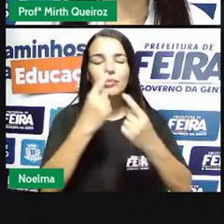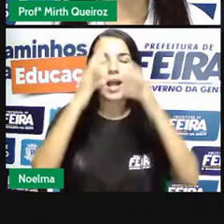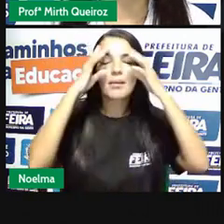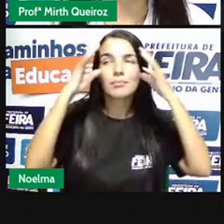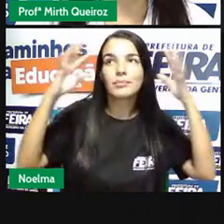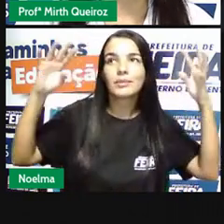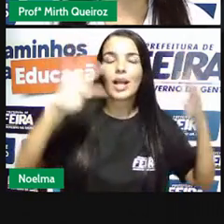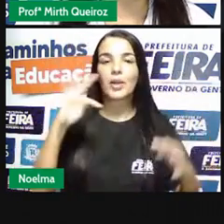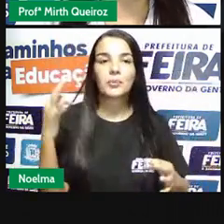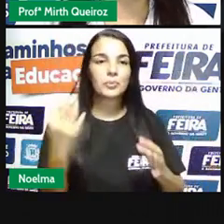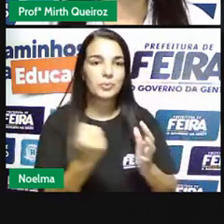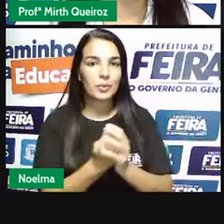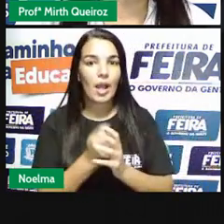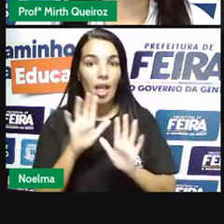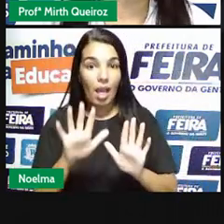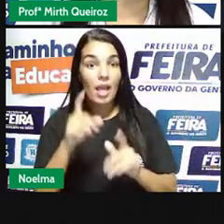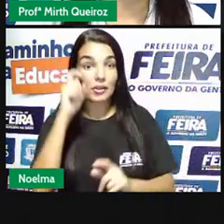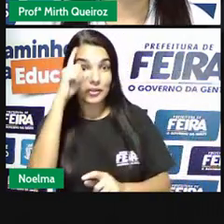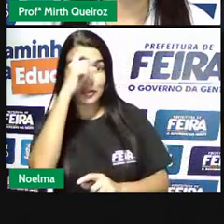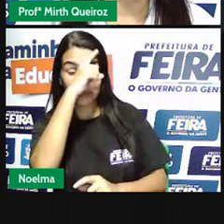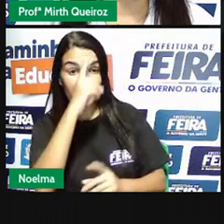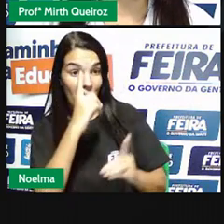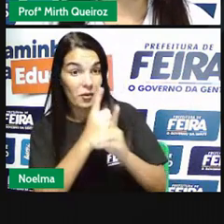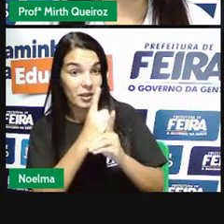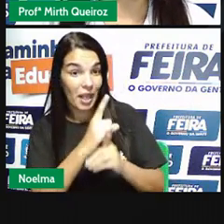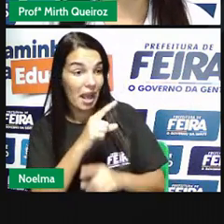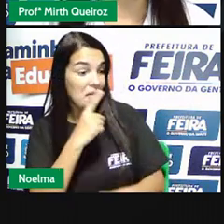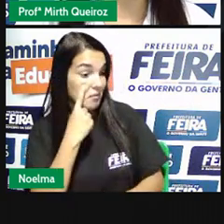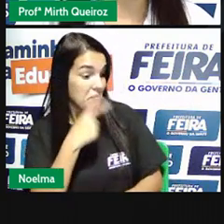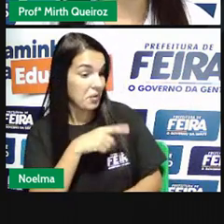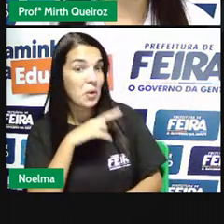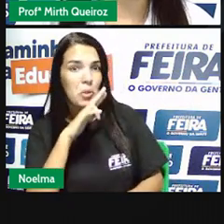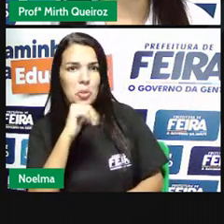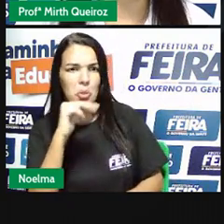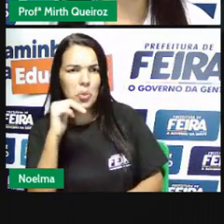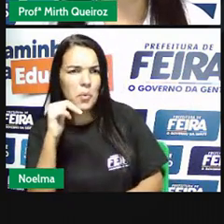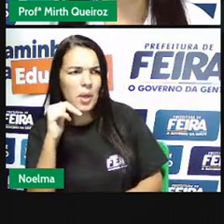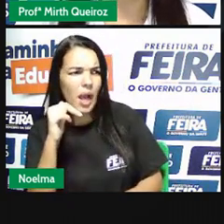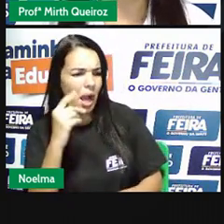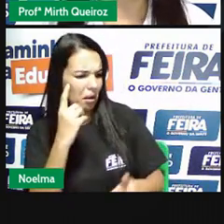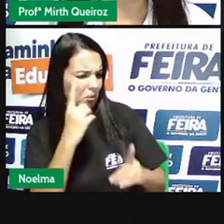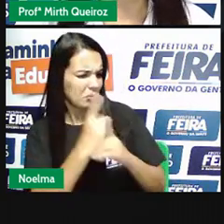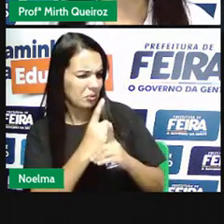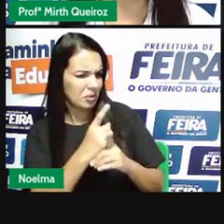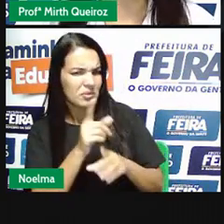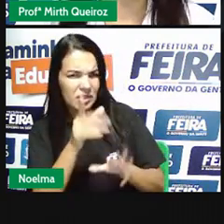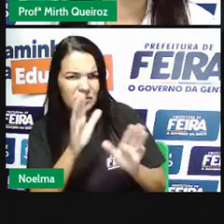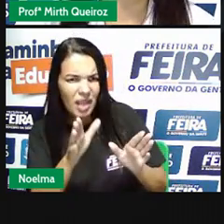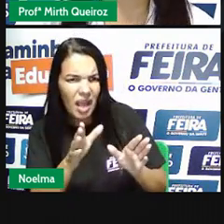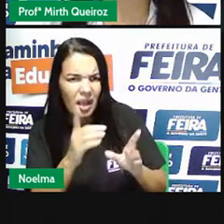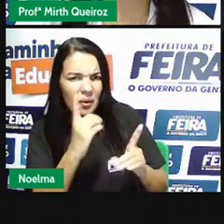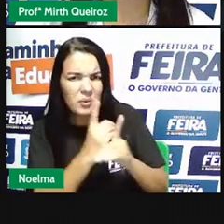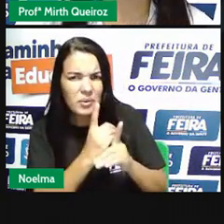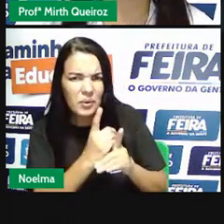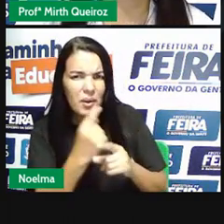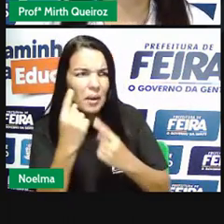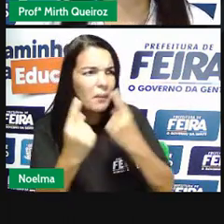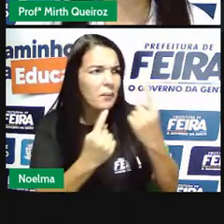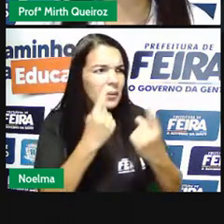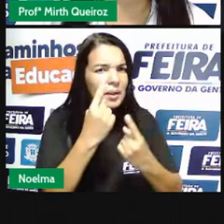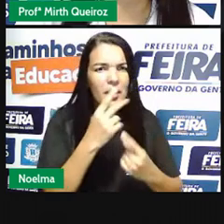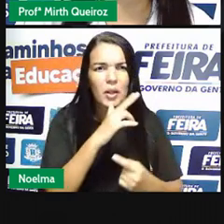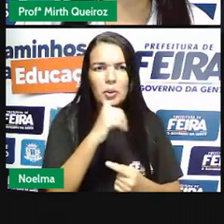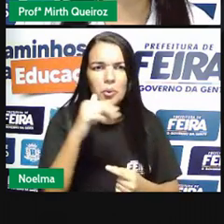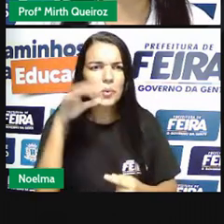imaginário de todos é difícil encontrar alguém que nunca tenha ouvido falar dela contaram